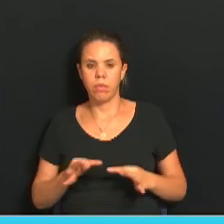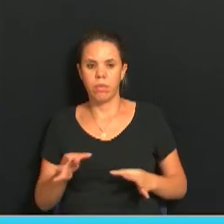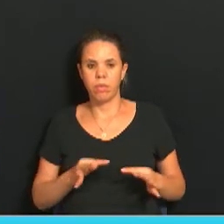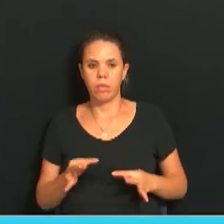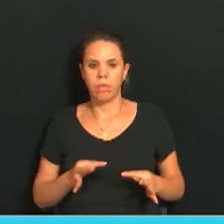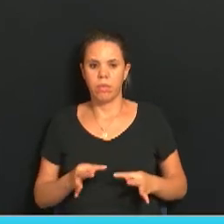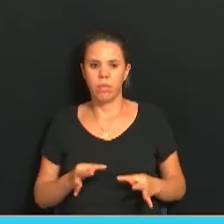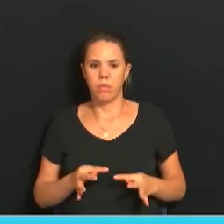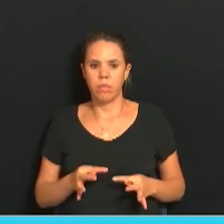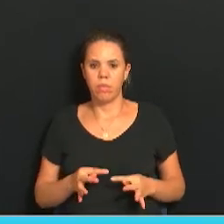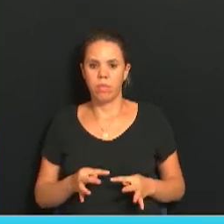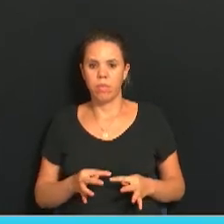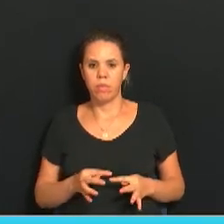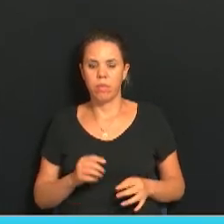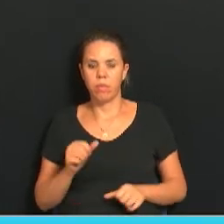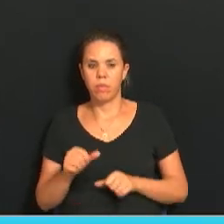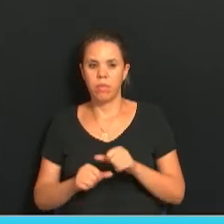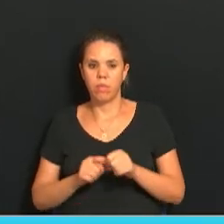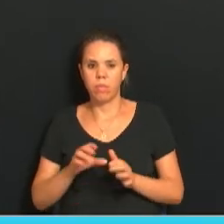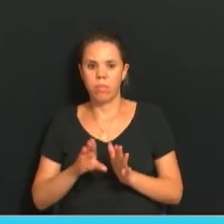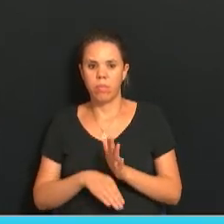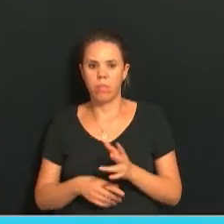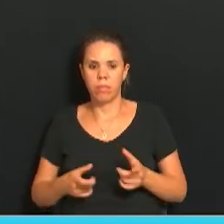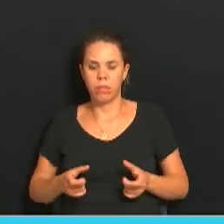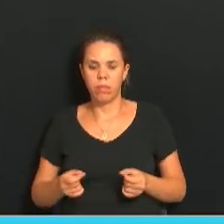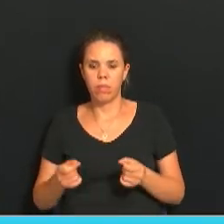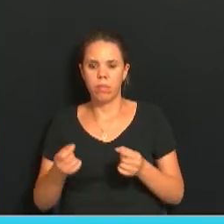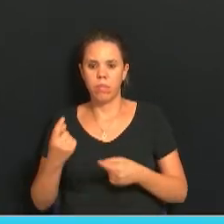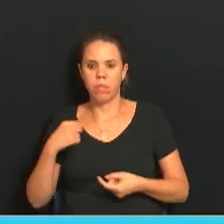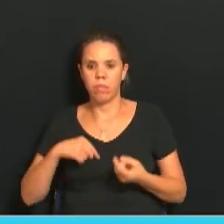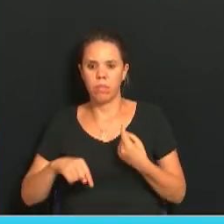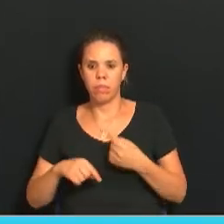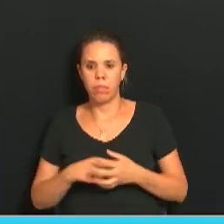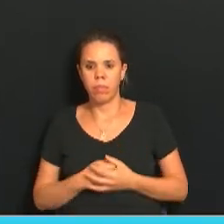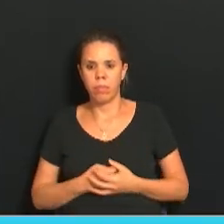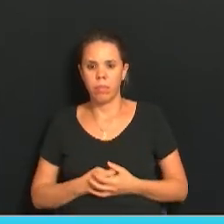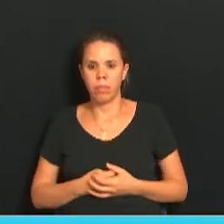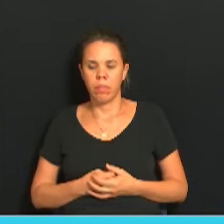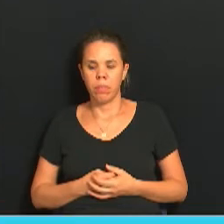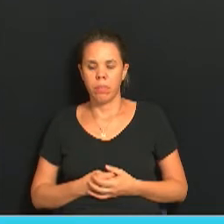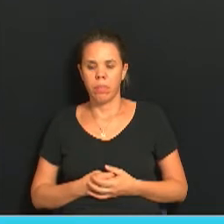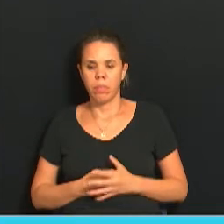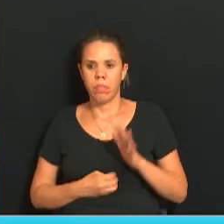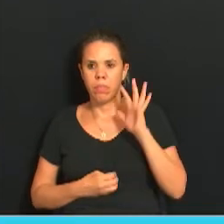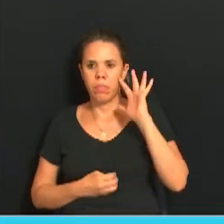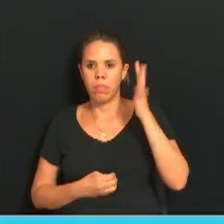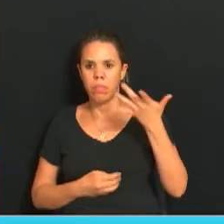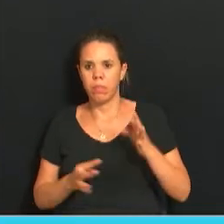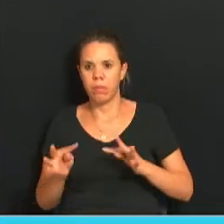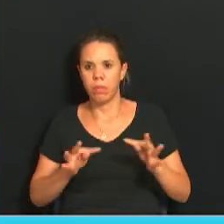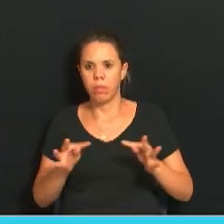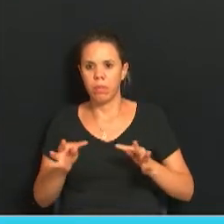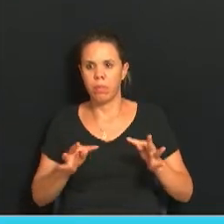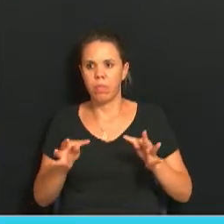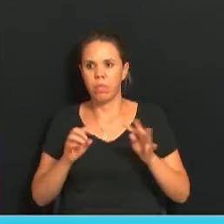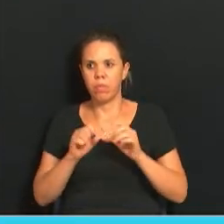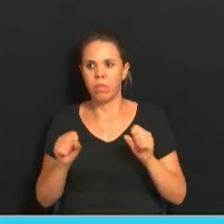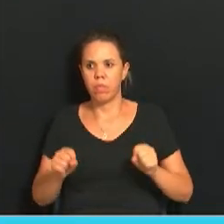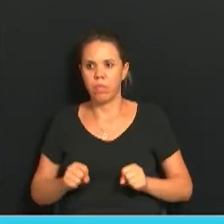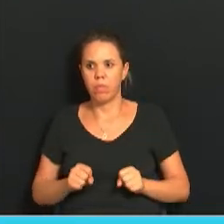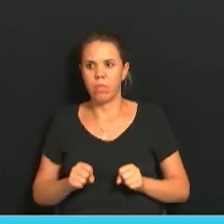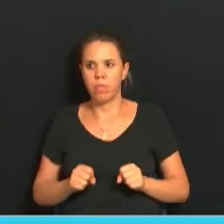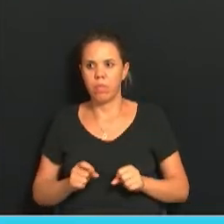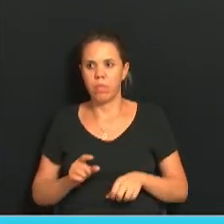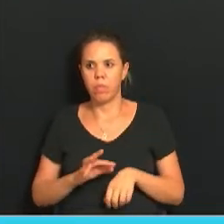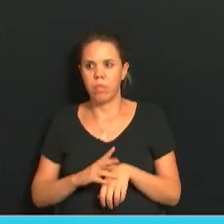o desmascarar do tumor para o sistema imune da própria pessoa. Os resultados do tratamento sistêmico, né, quando a doença